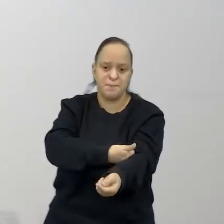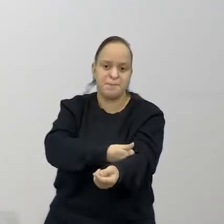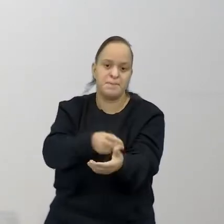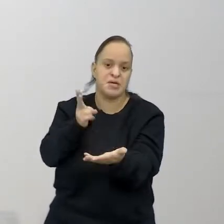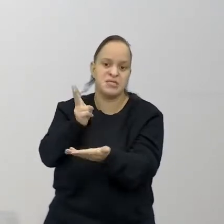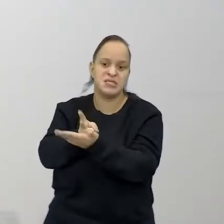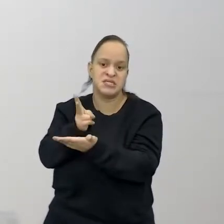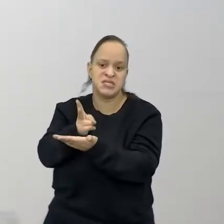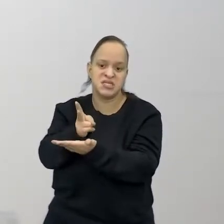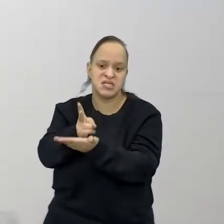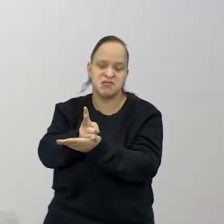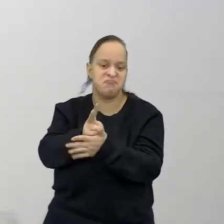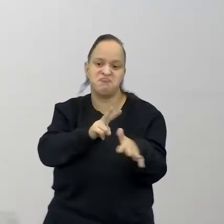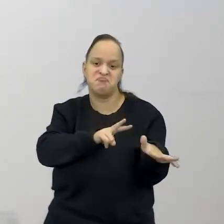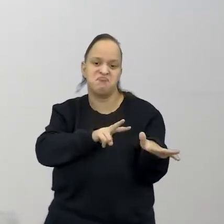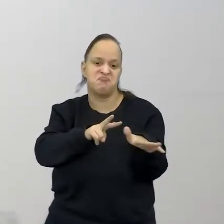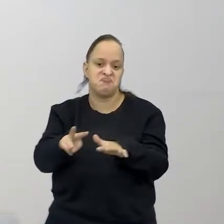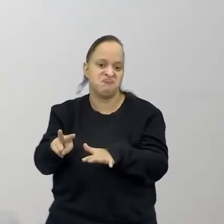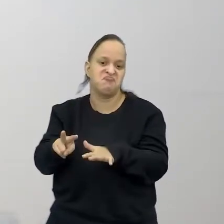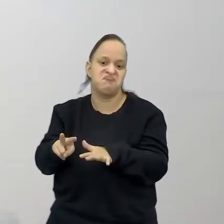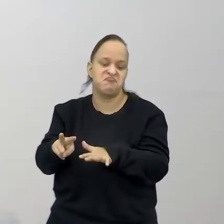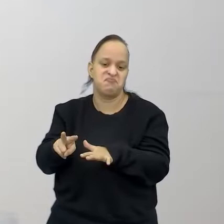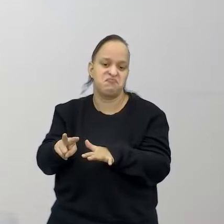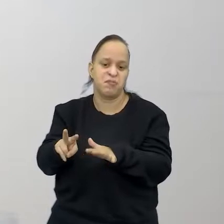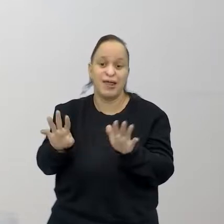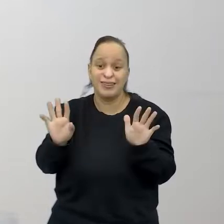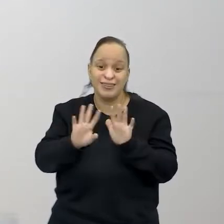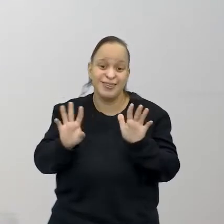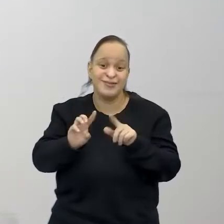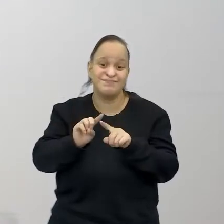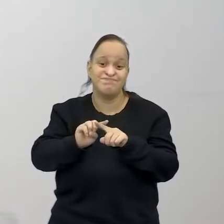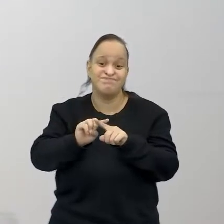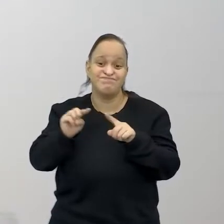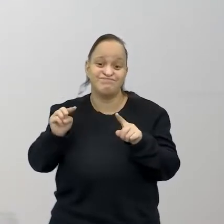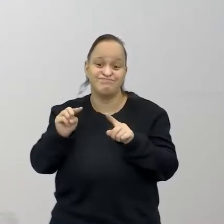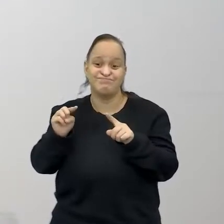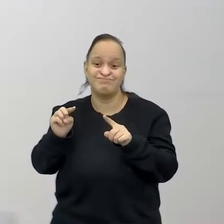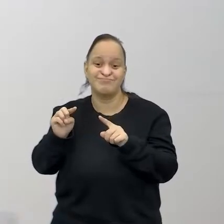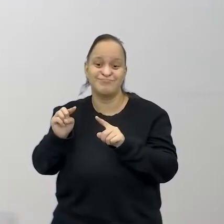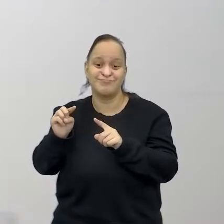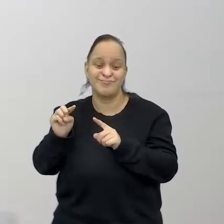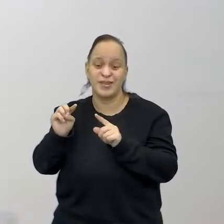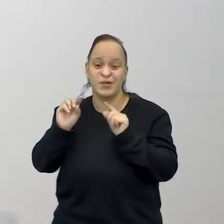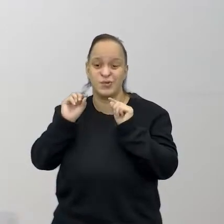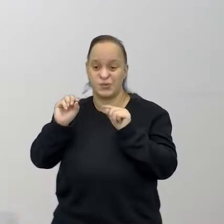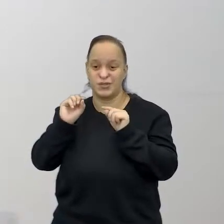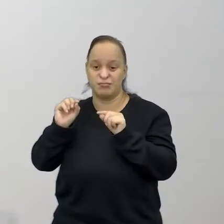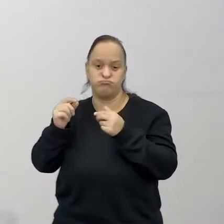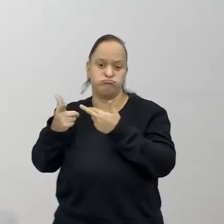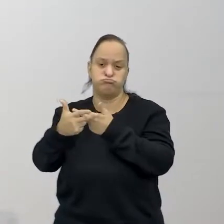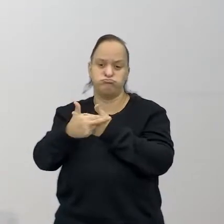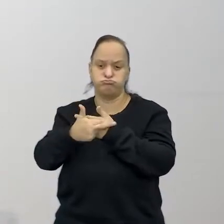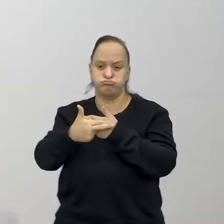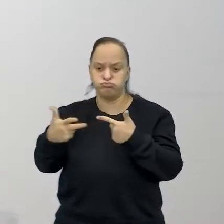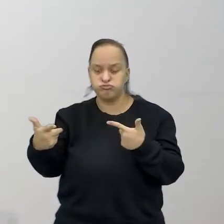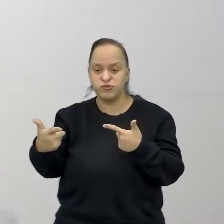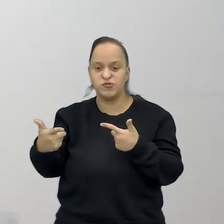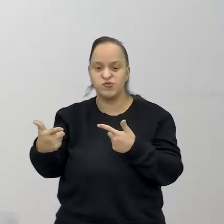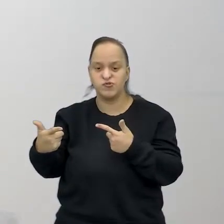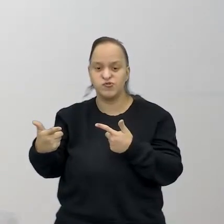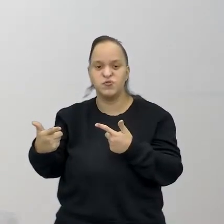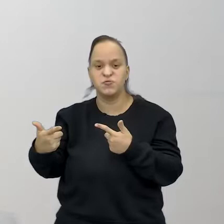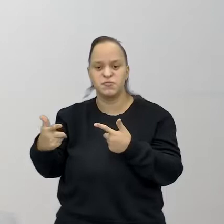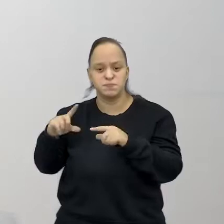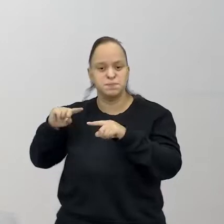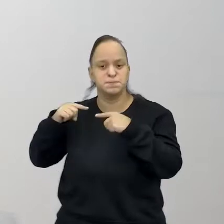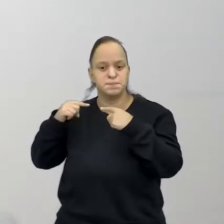você estar com os seus exames em dia. Mas é a ver com fatores que muitas vezes podem levar a problemas de saúde e